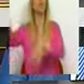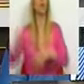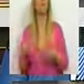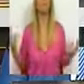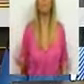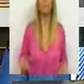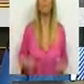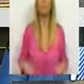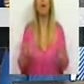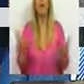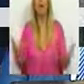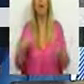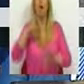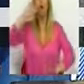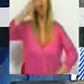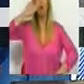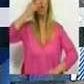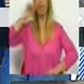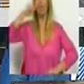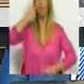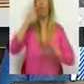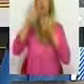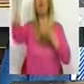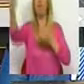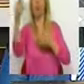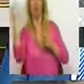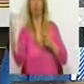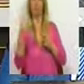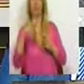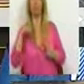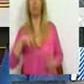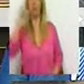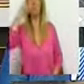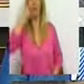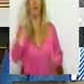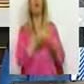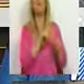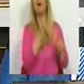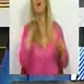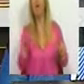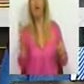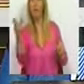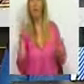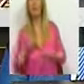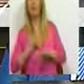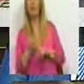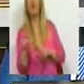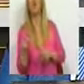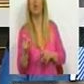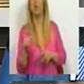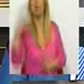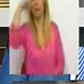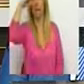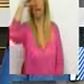desconfiança externa, mas tem outra velocidade, que é a velocidade caracoleta, no que respeita ao